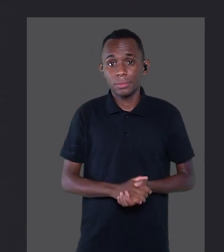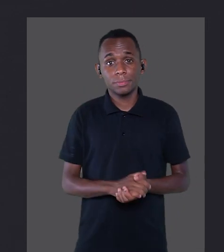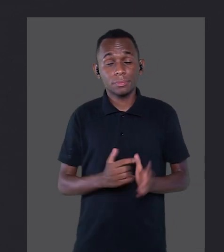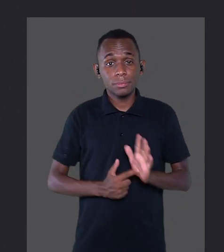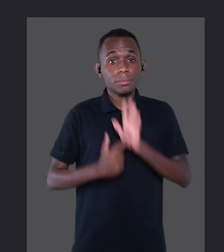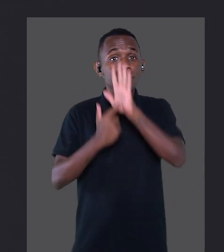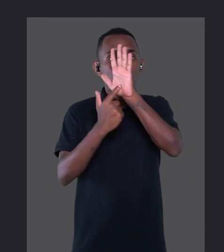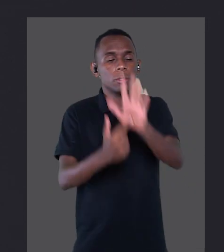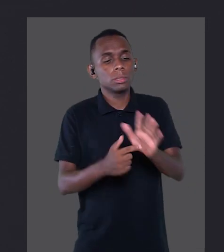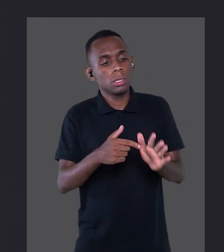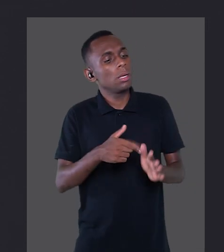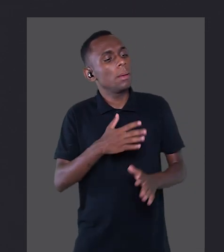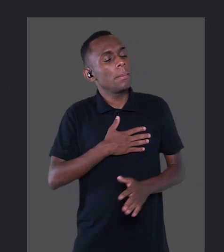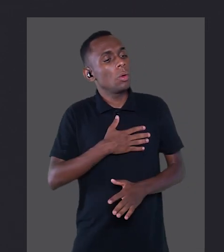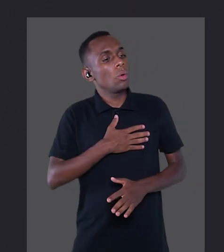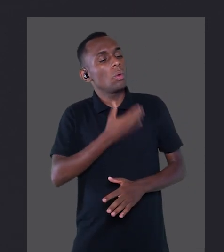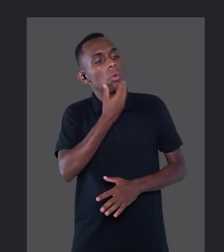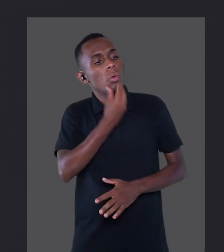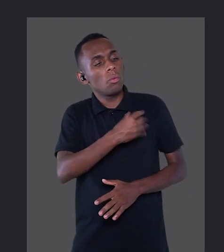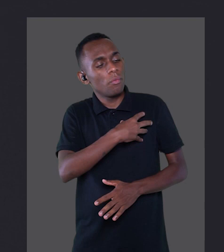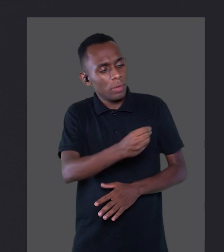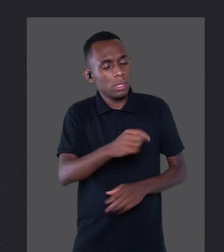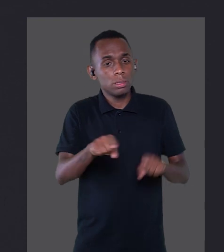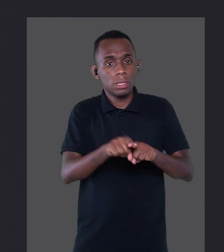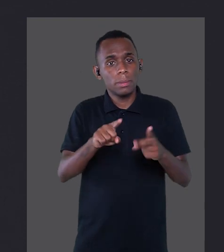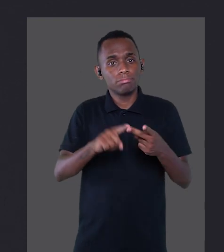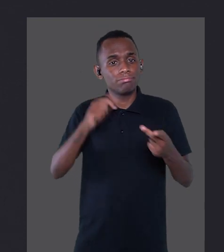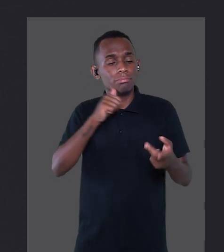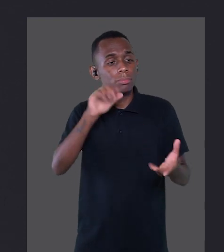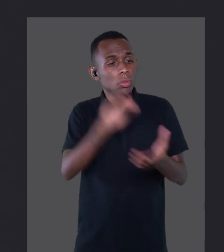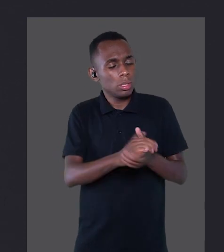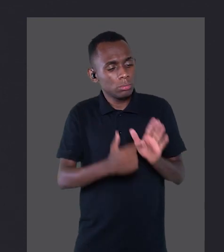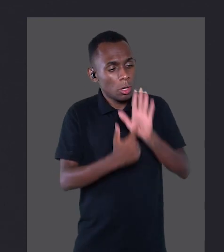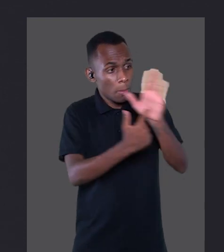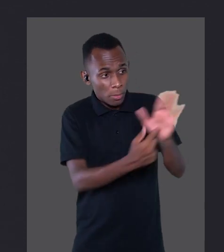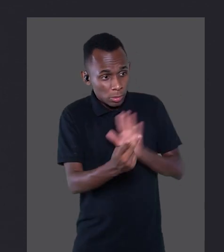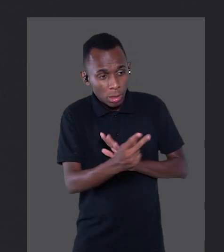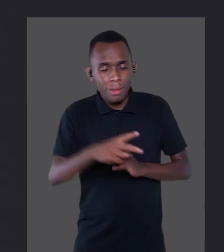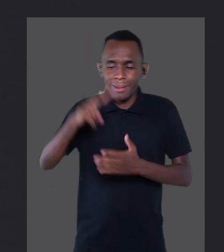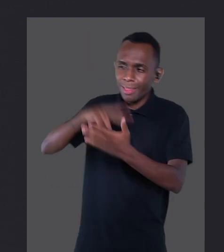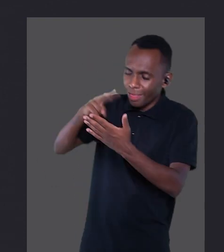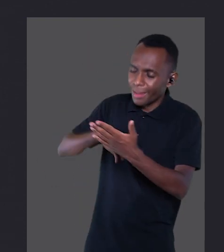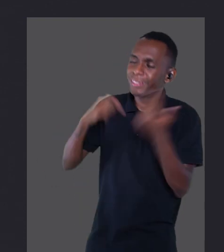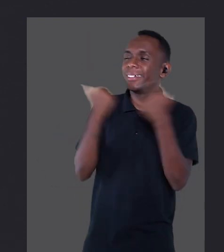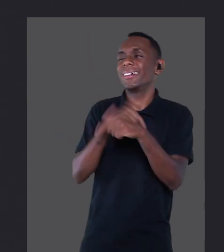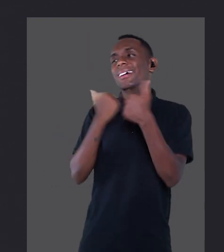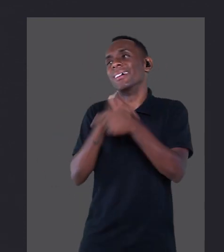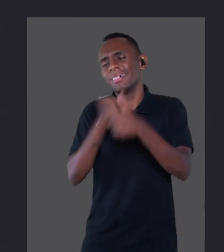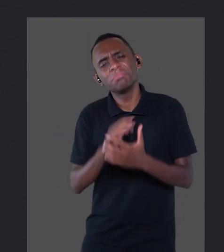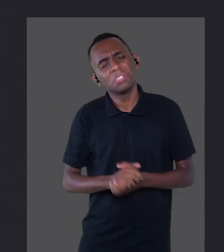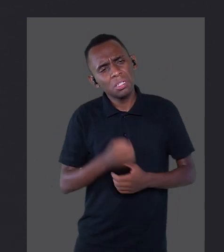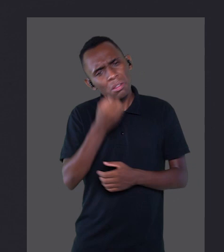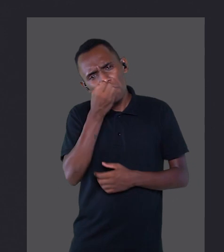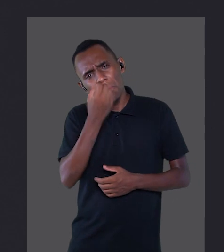Mostrei para o meu filho e para minha mulher os primeiros capítulos, eles se divertiram muito. E eu falei,